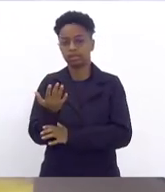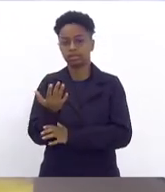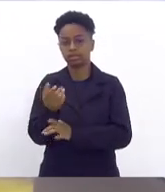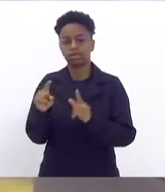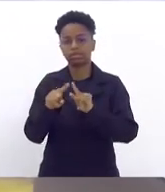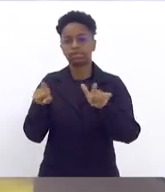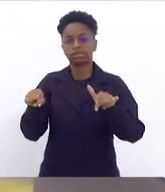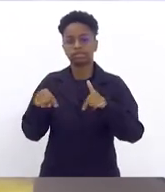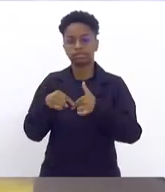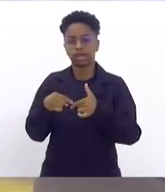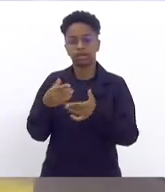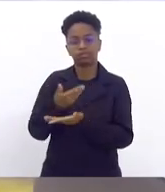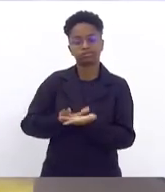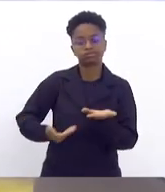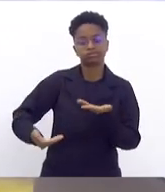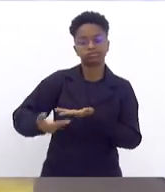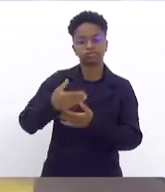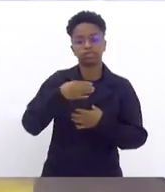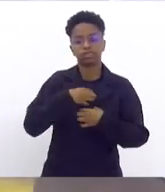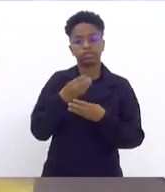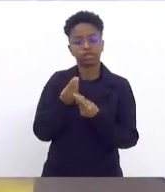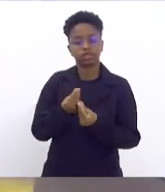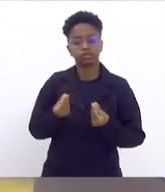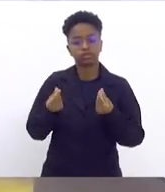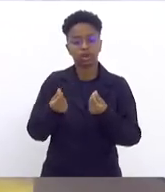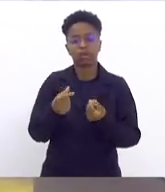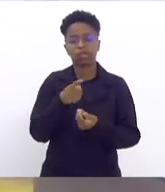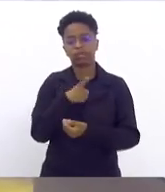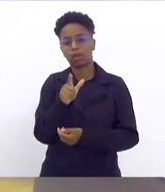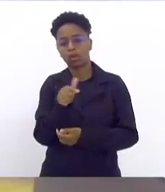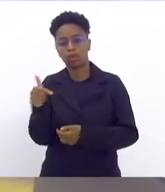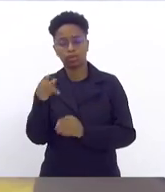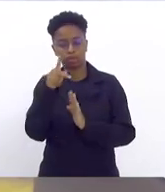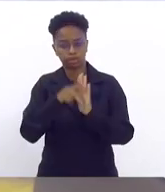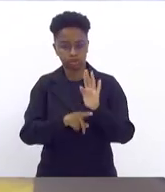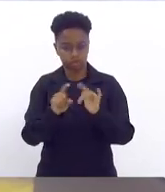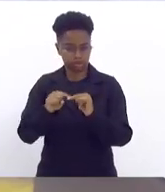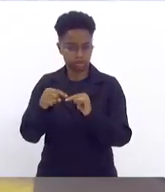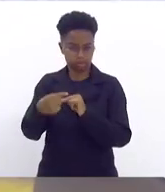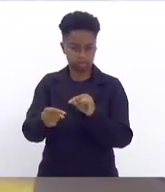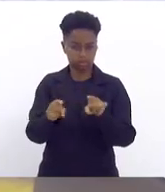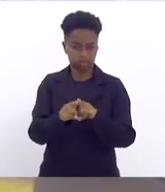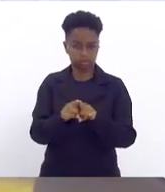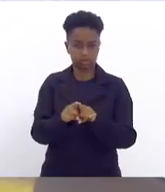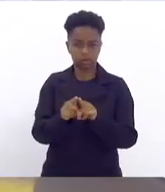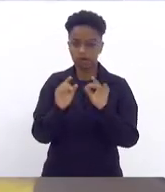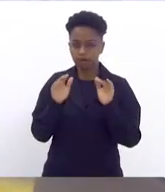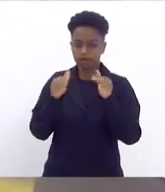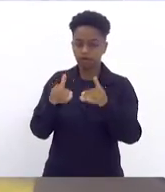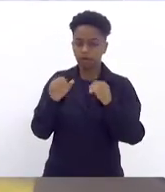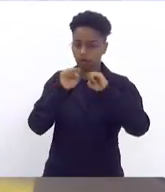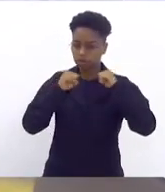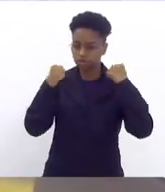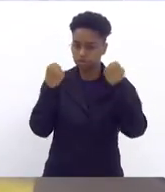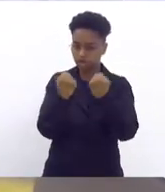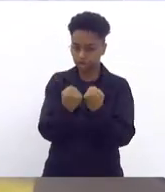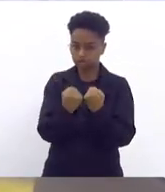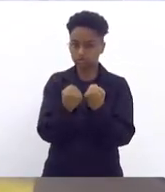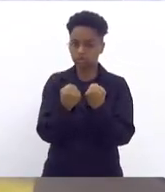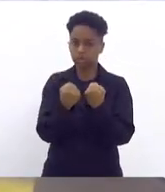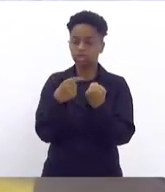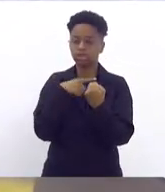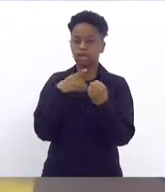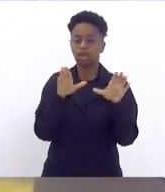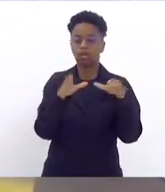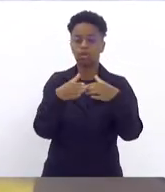salas de integração sensorial. Eu tinha um outro projeto posterior, especificamente para os estádios, que foi pedido por torcidas